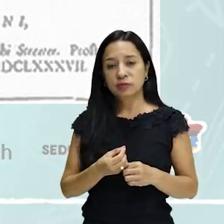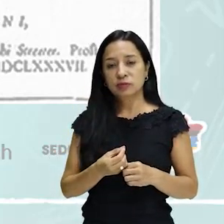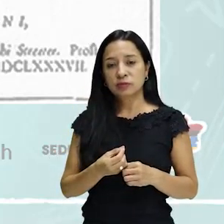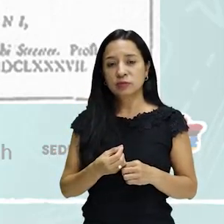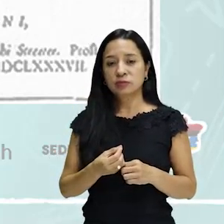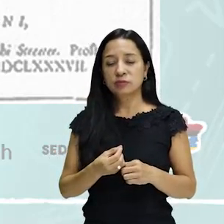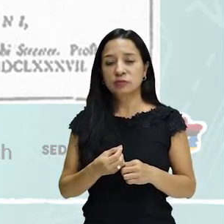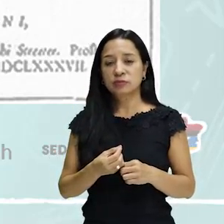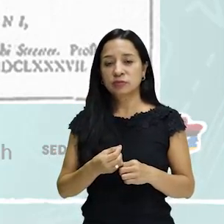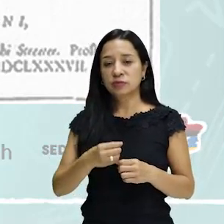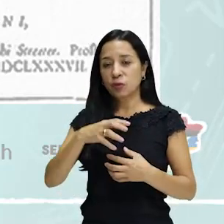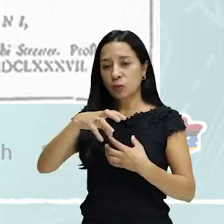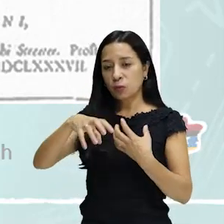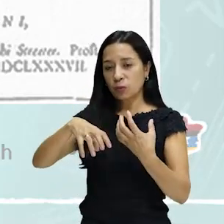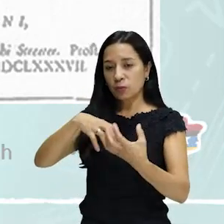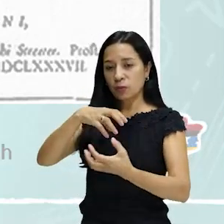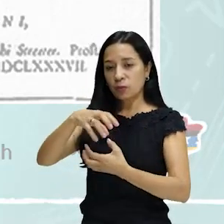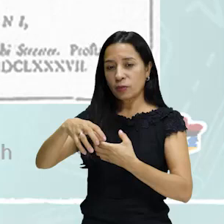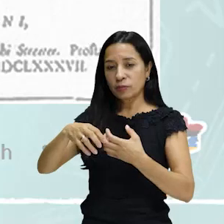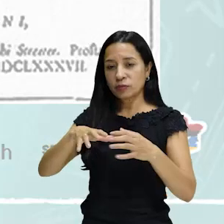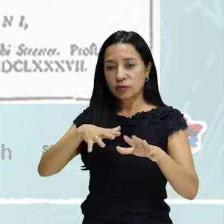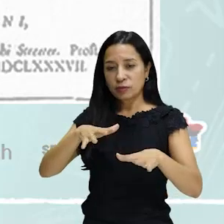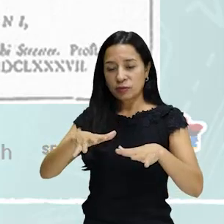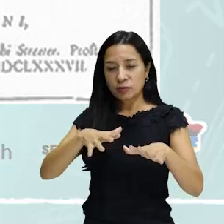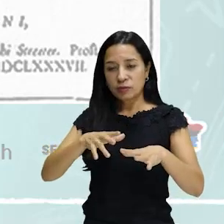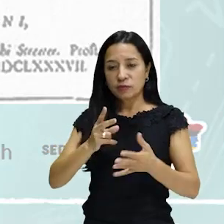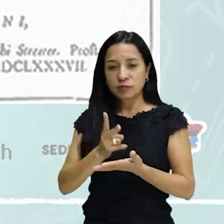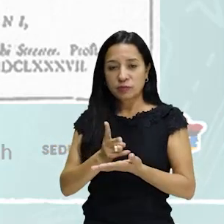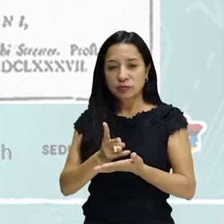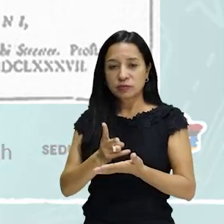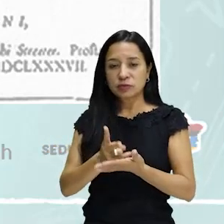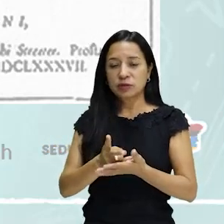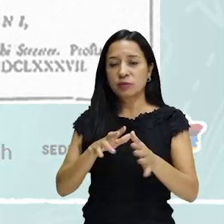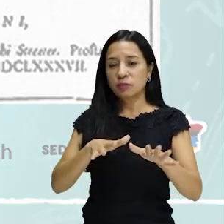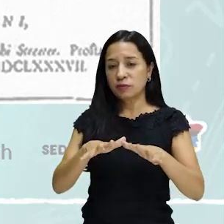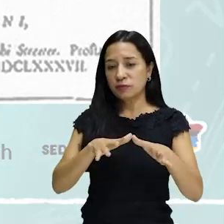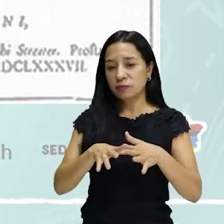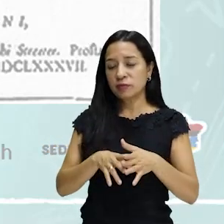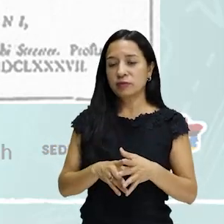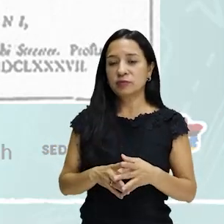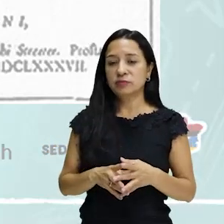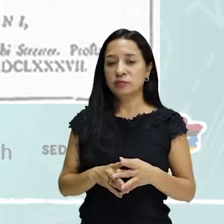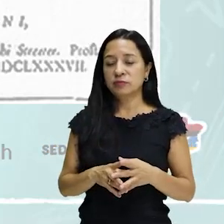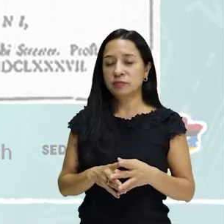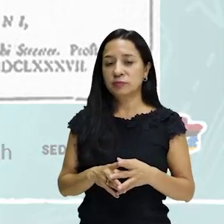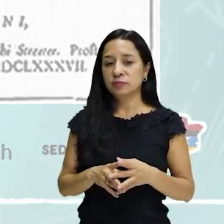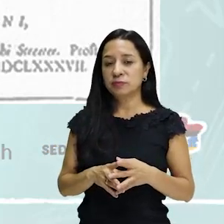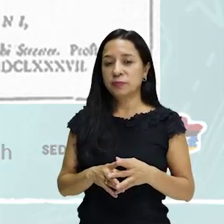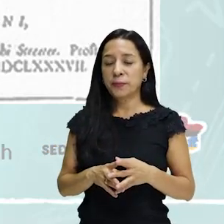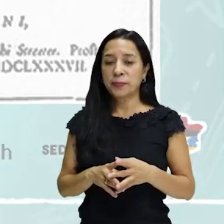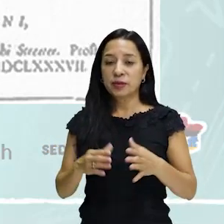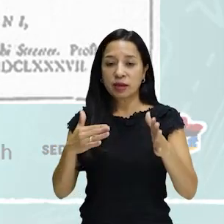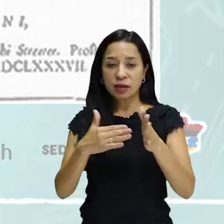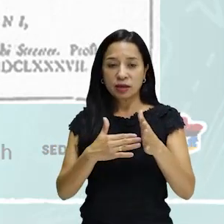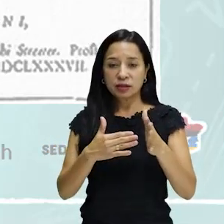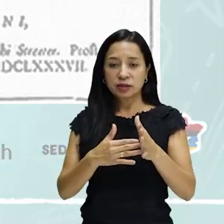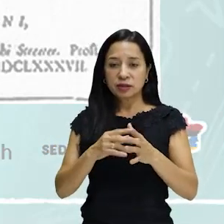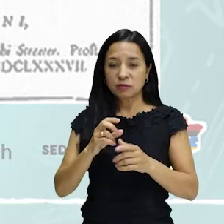que um corpo que se move continuará em movimento a menos que uma força seja aplicada e